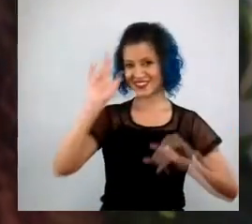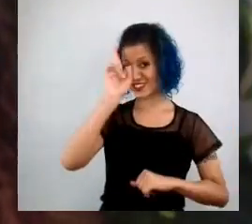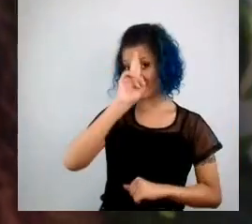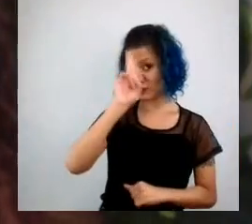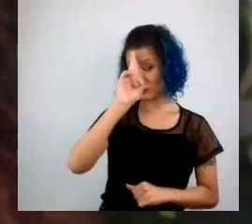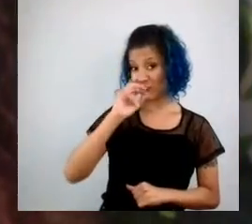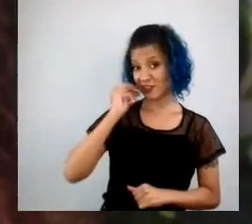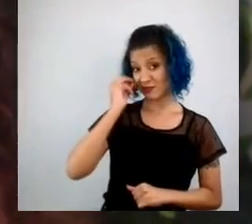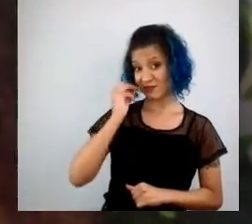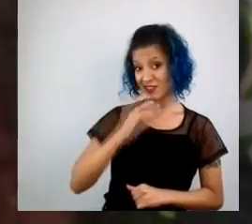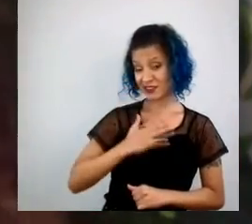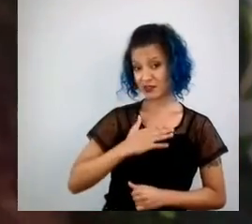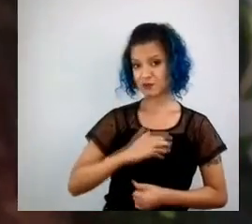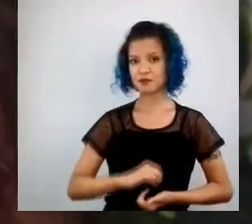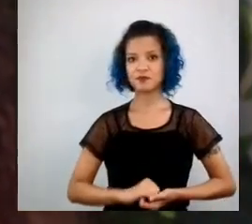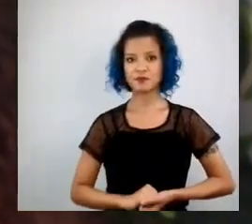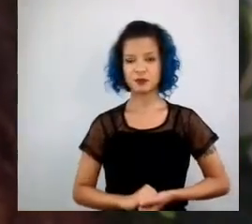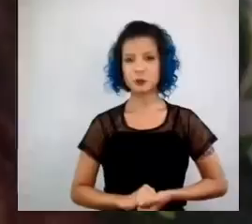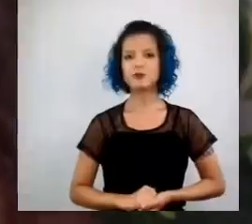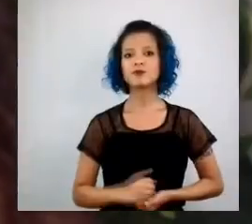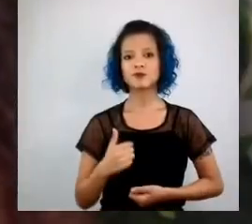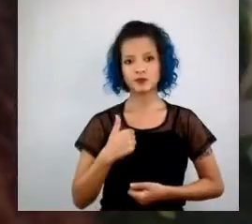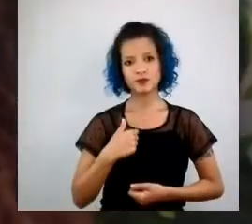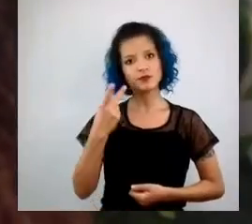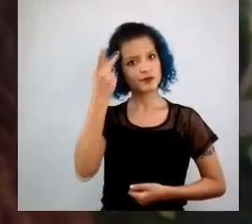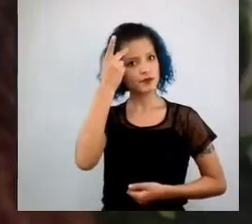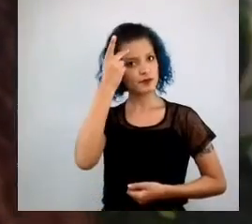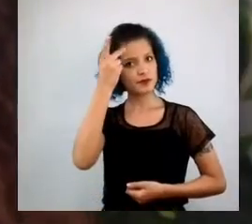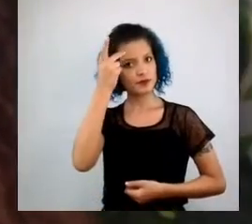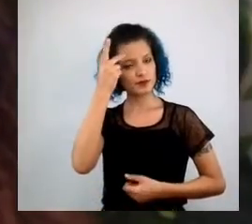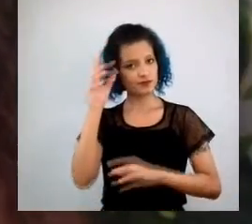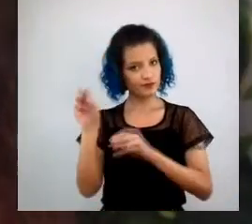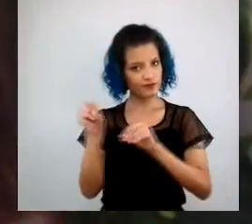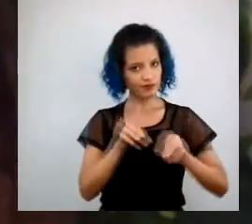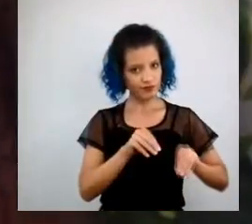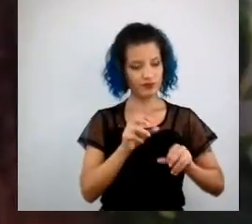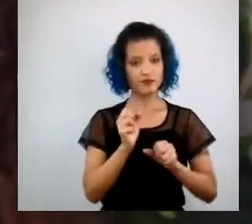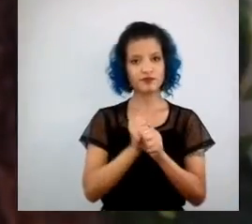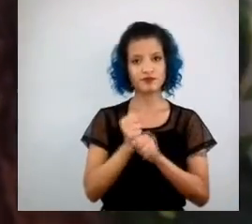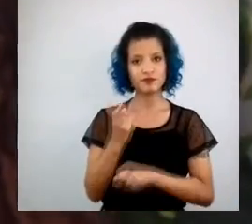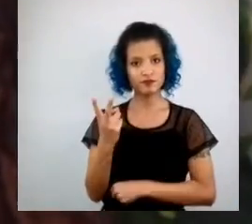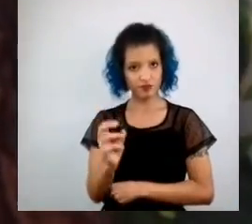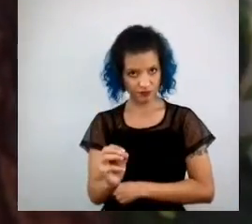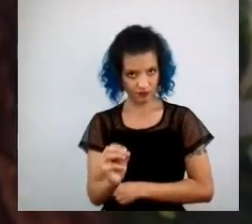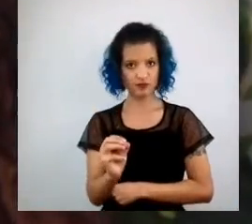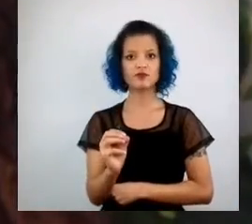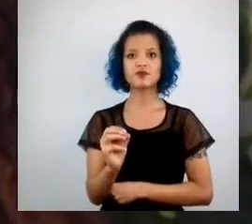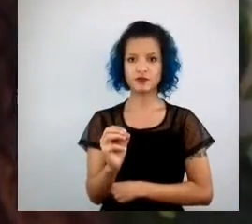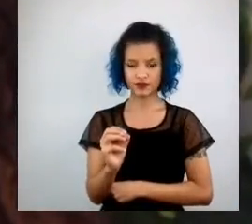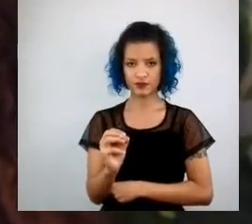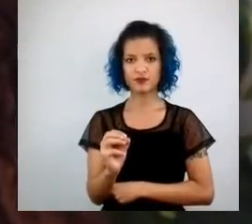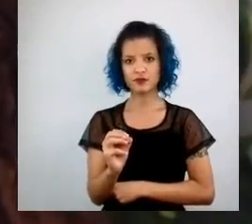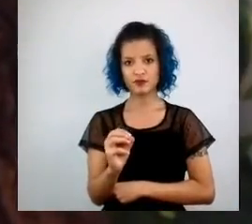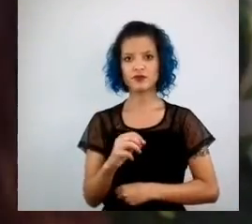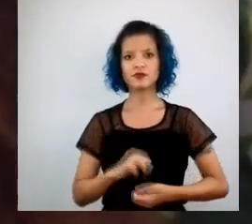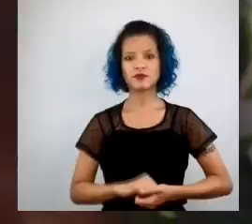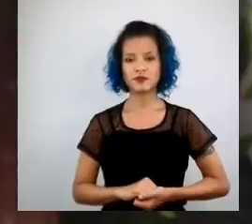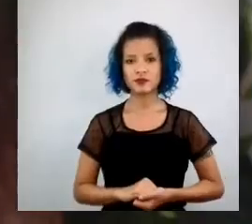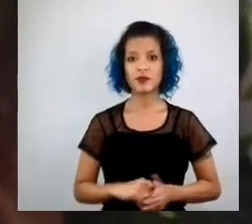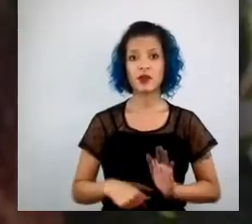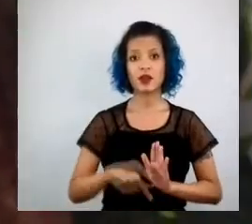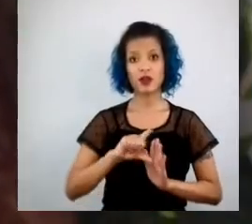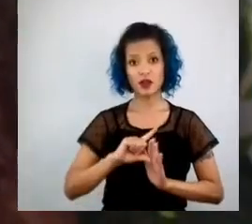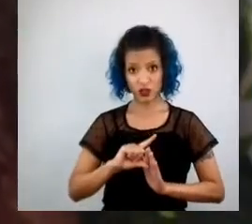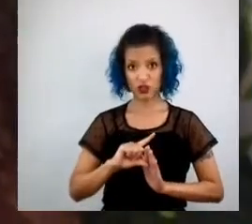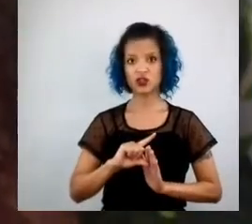Bem, eu migrei para São Paulo, até por acaso, né, há 20 anos, mas antes de migrar, e depois